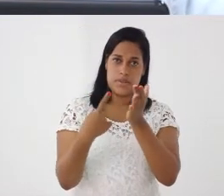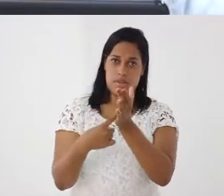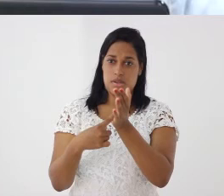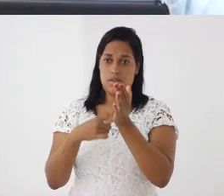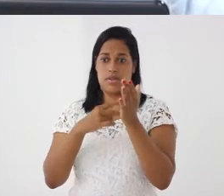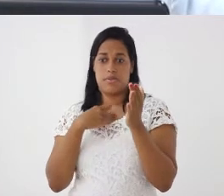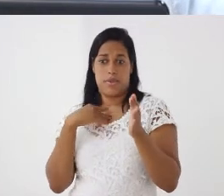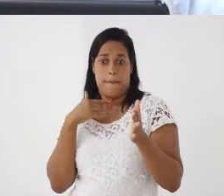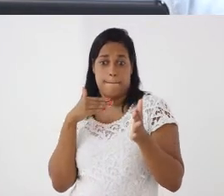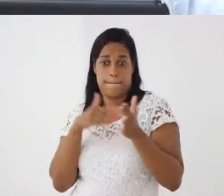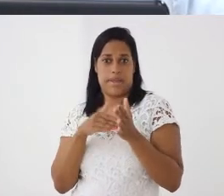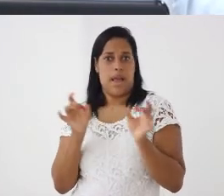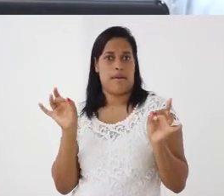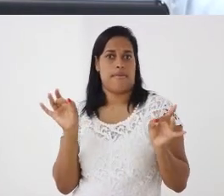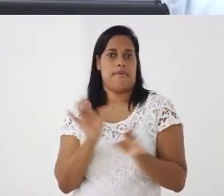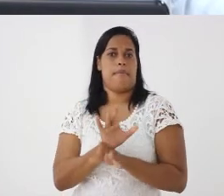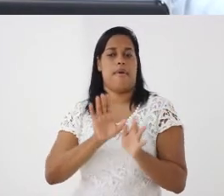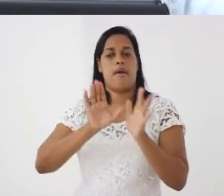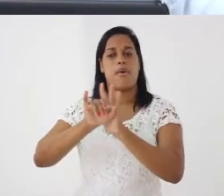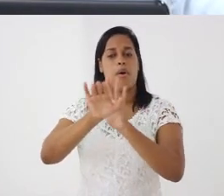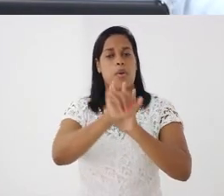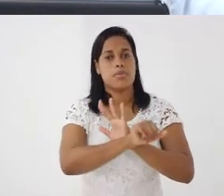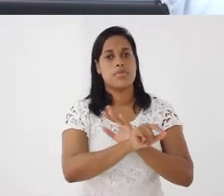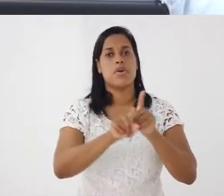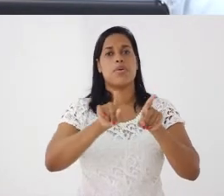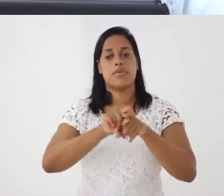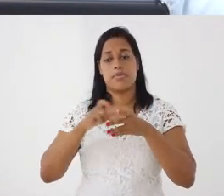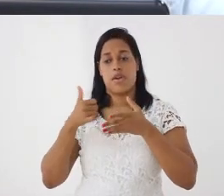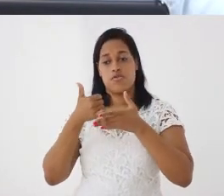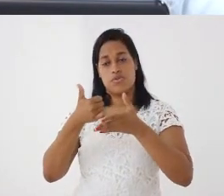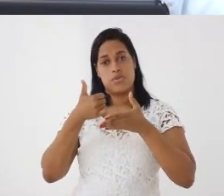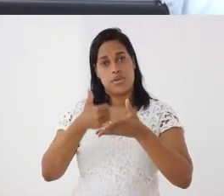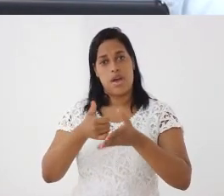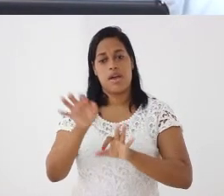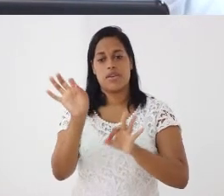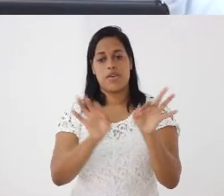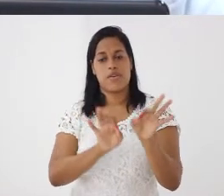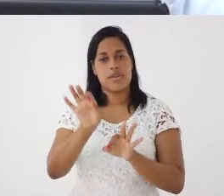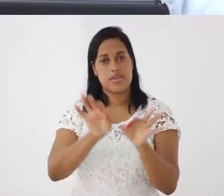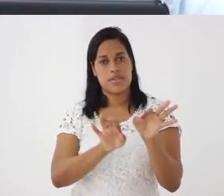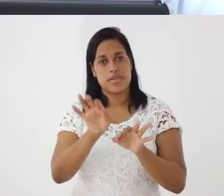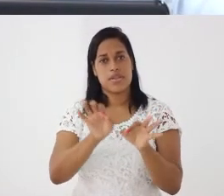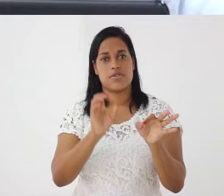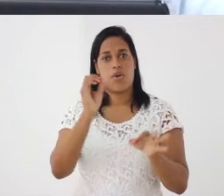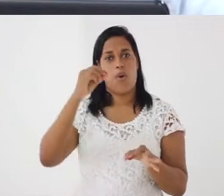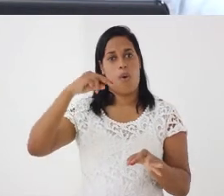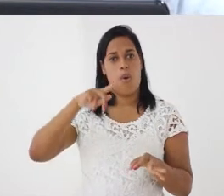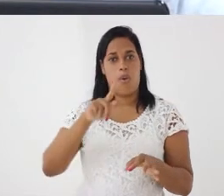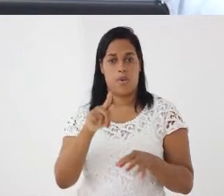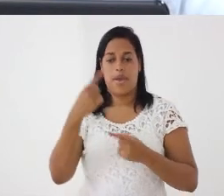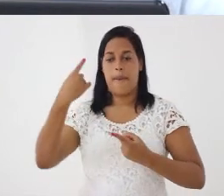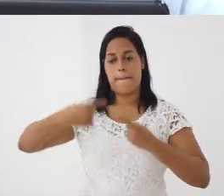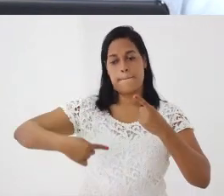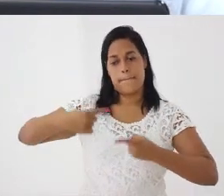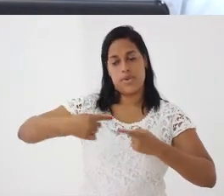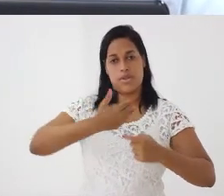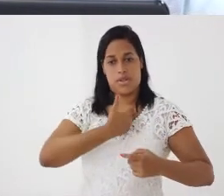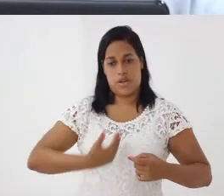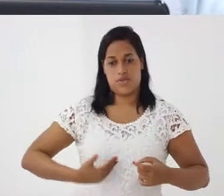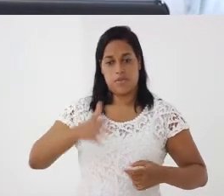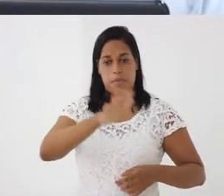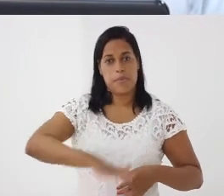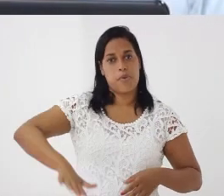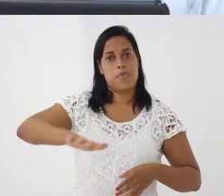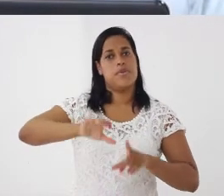à corrupção, contribuir para projetos e ações governamentais voltados para o aperfeiçoamento de políticas